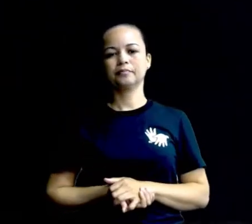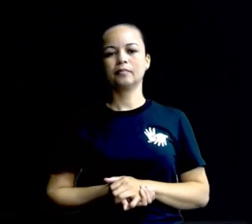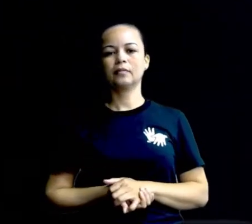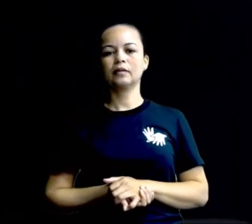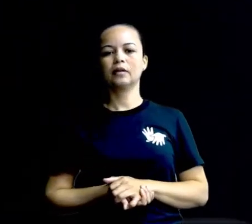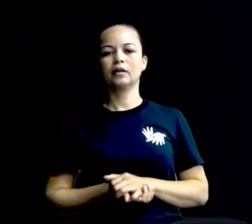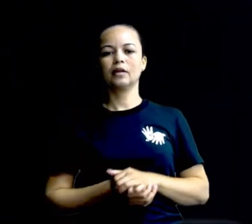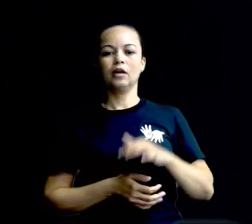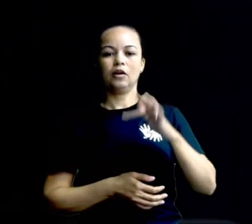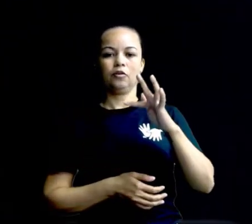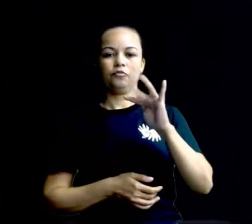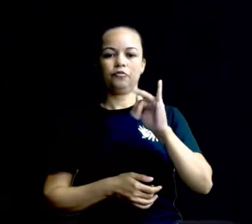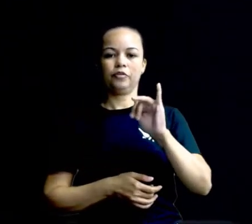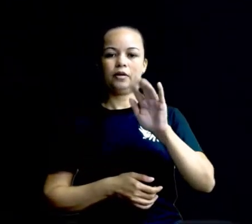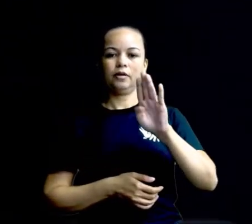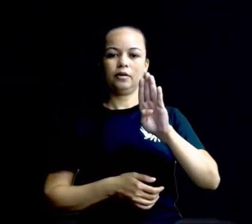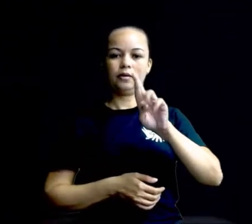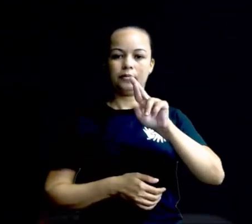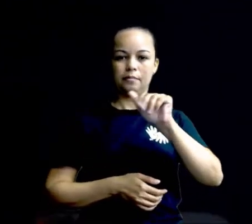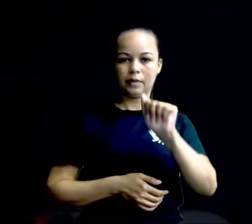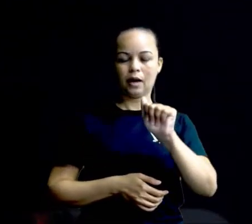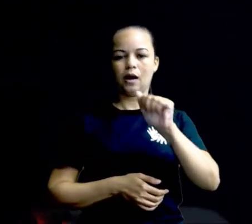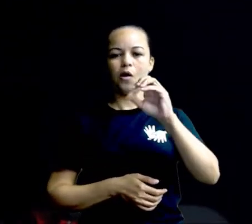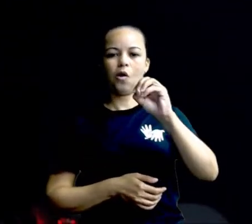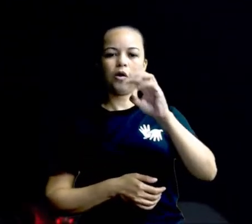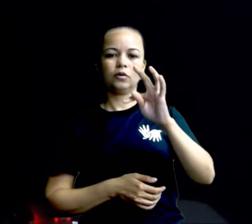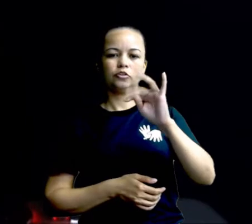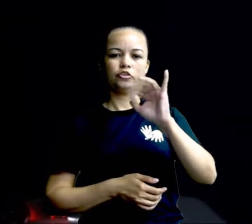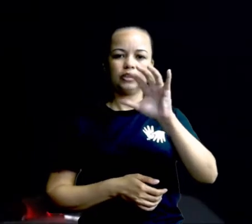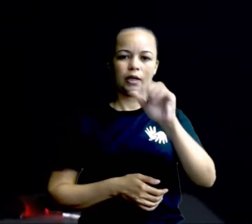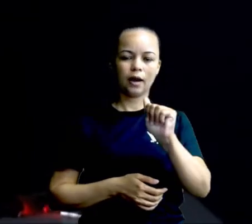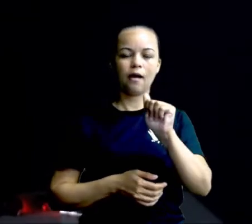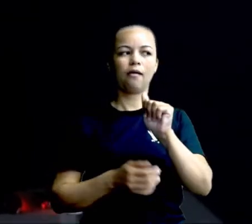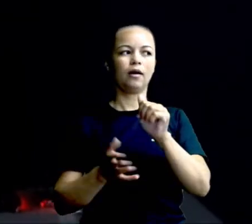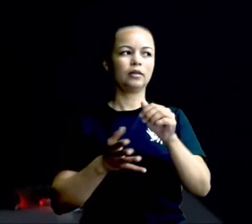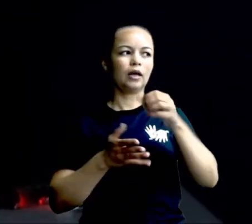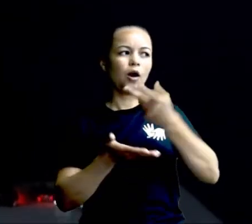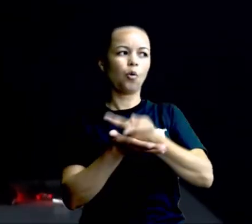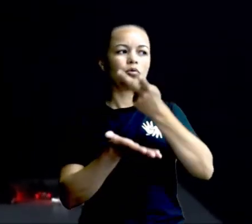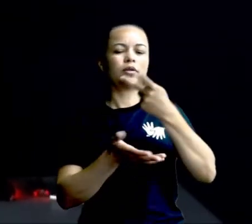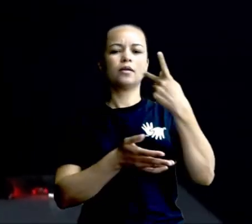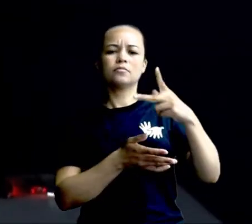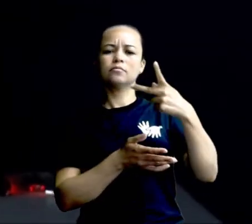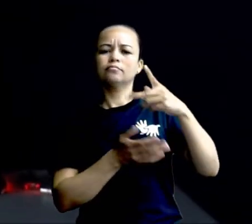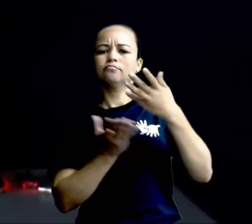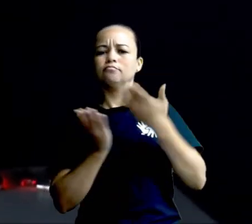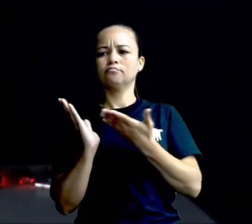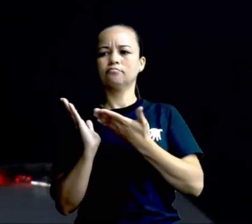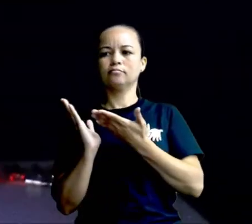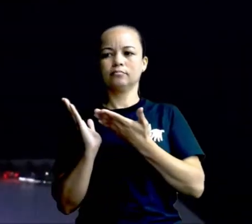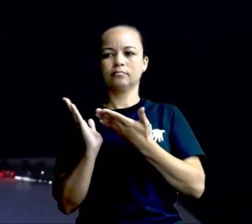aqui uma fibra ótica. Gente, o que acontece com a fibra ótica aqui?